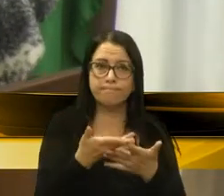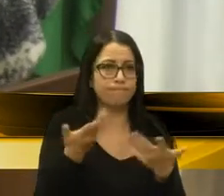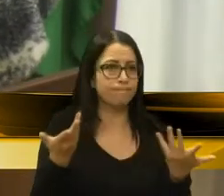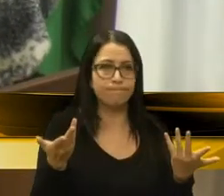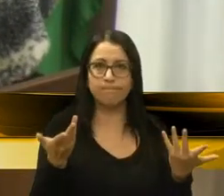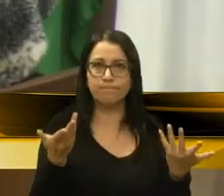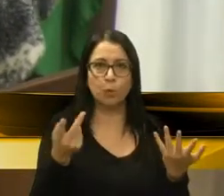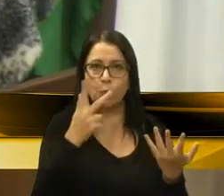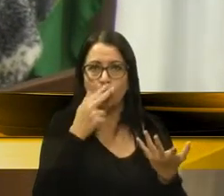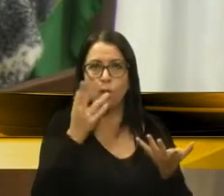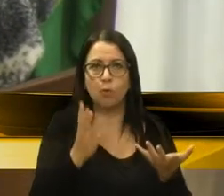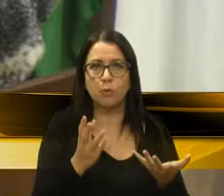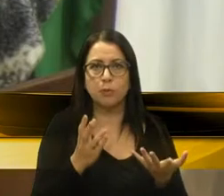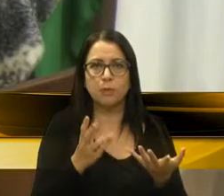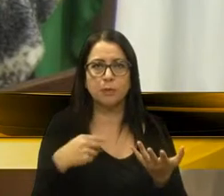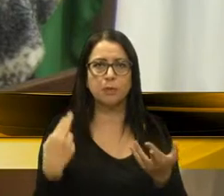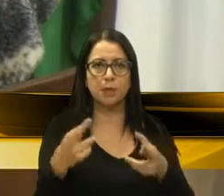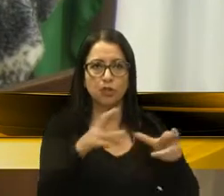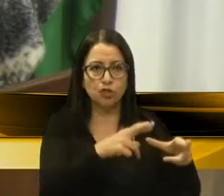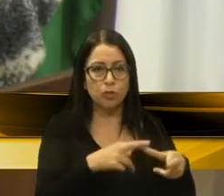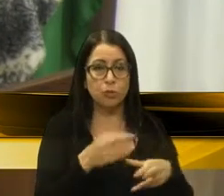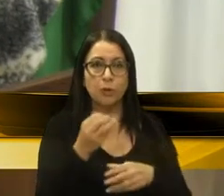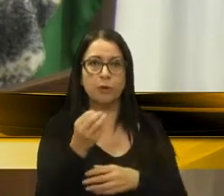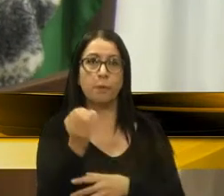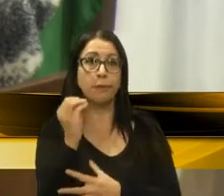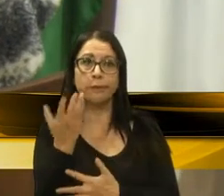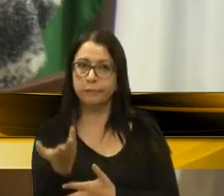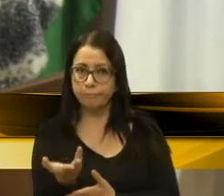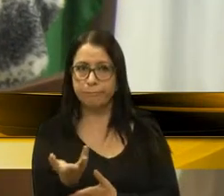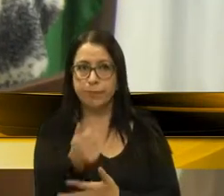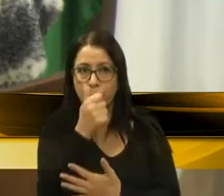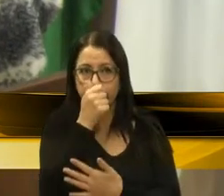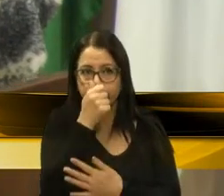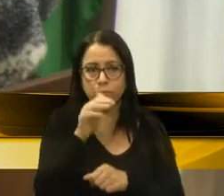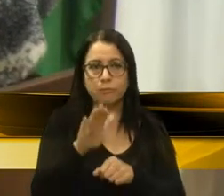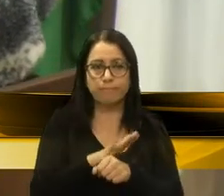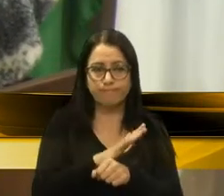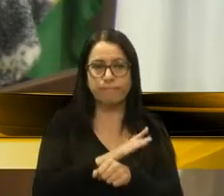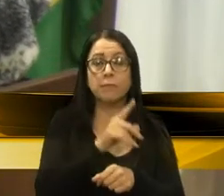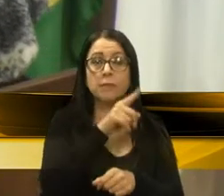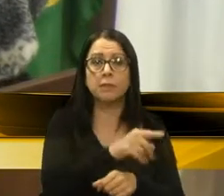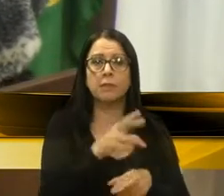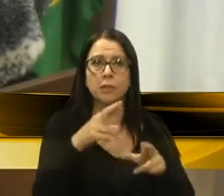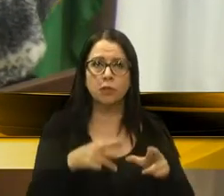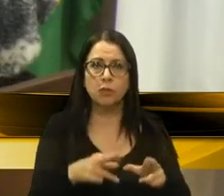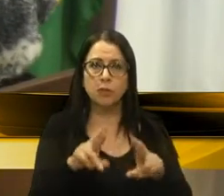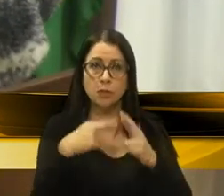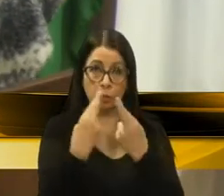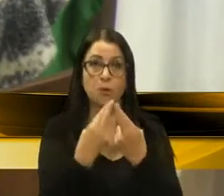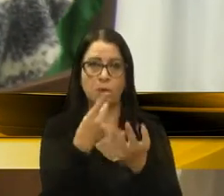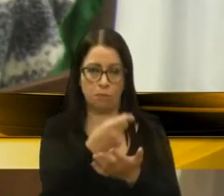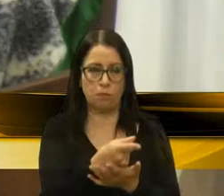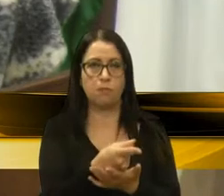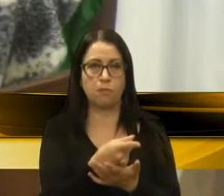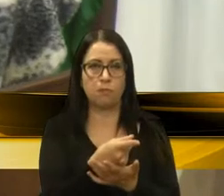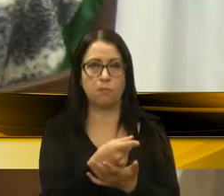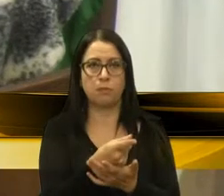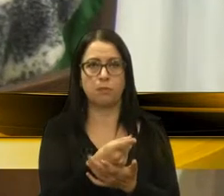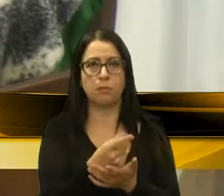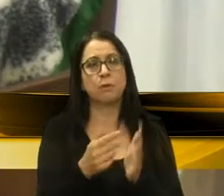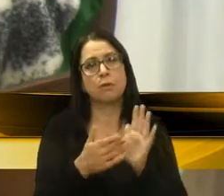situação como já está a região metropolitana. Então, naquela reunião mesmo, propusemos ao